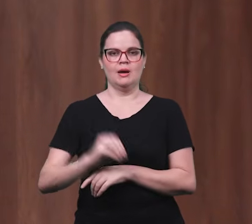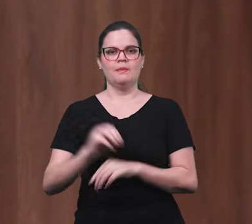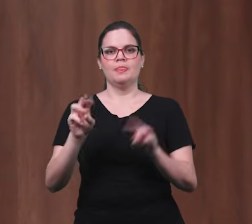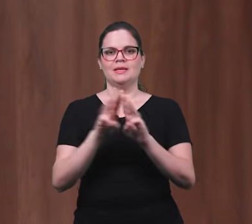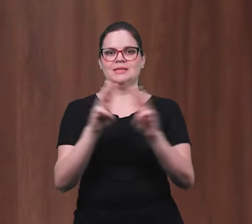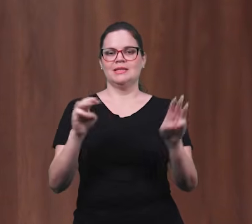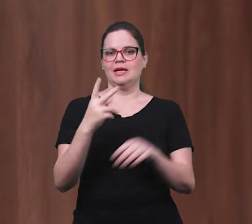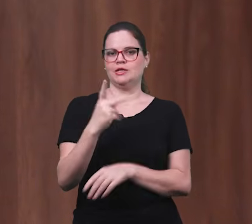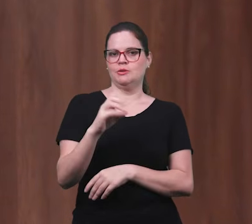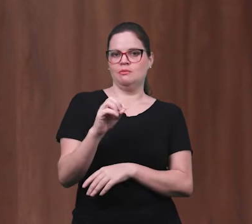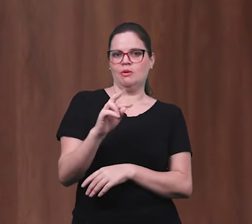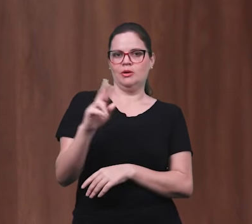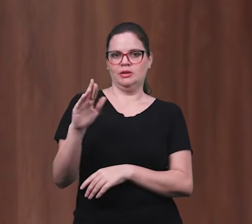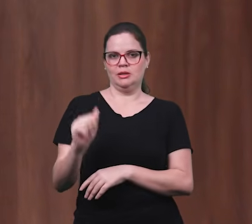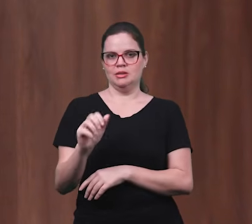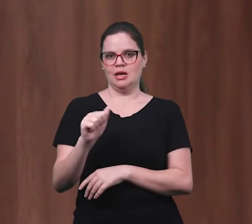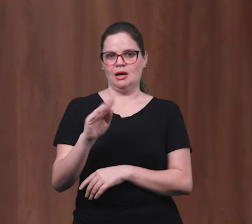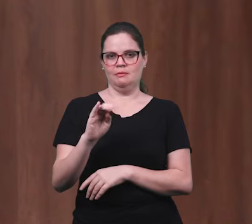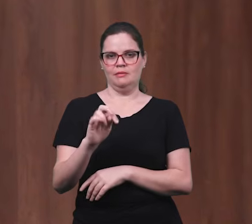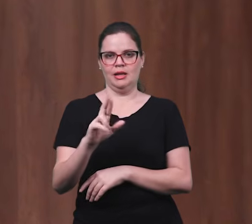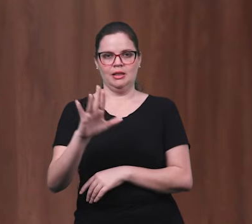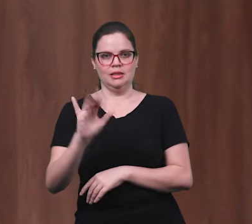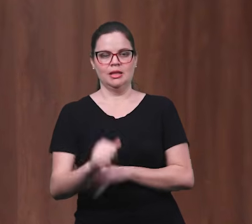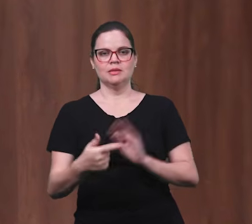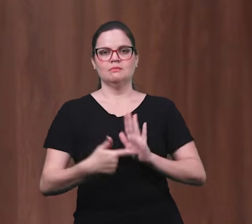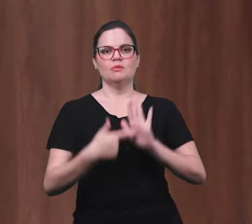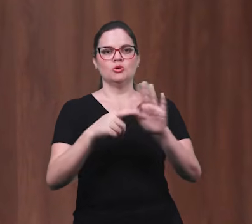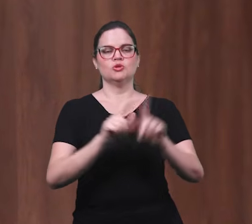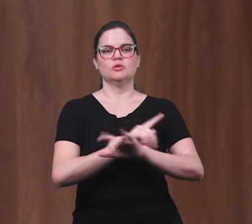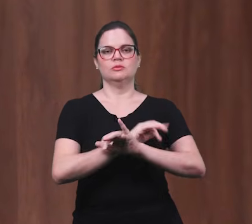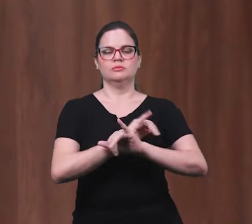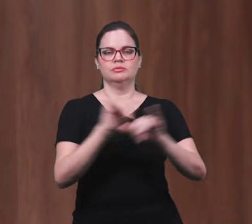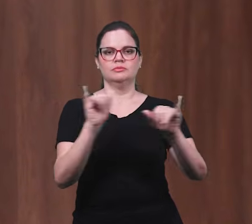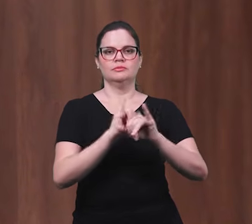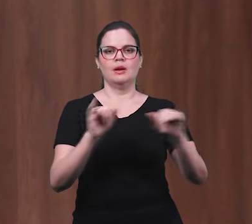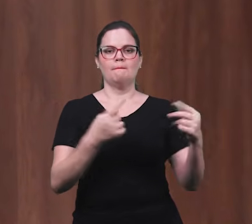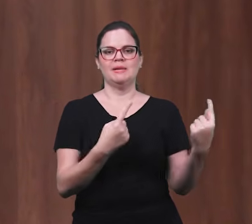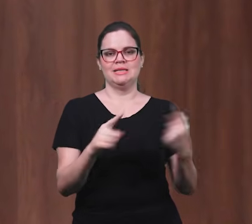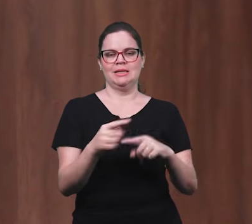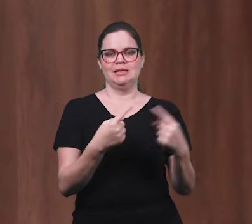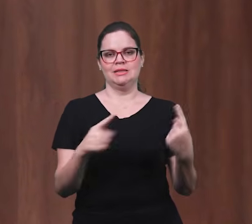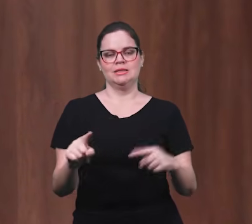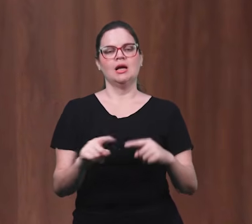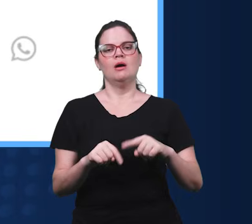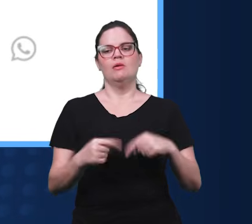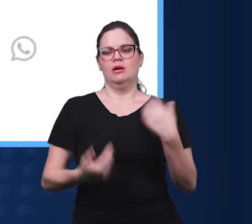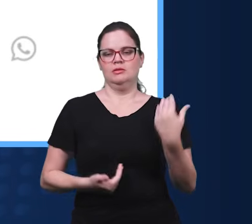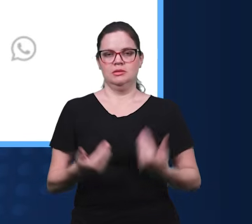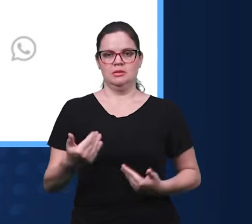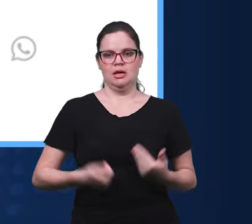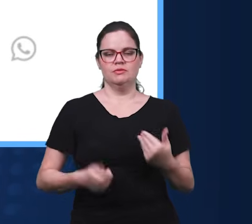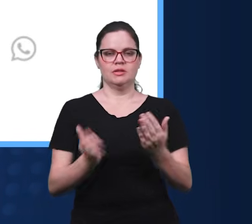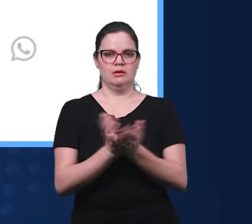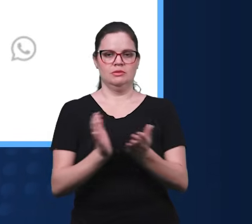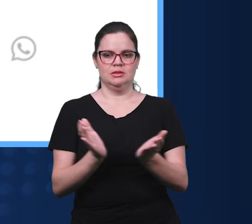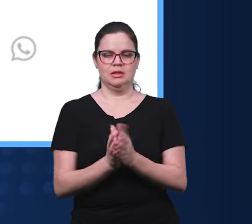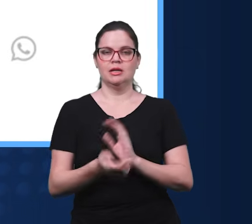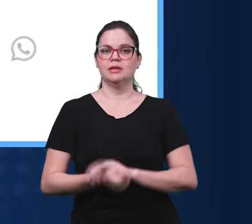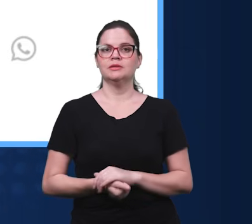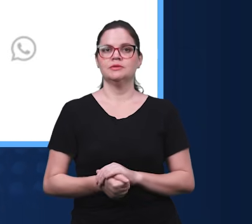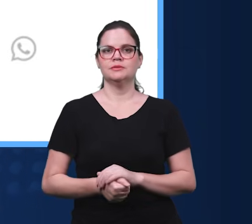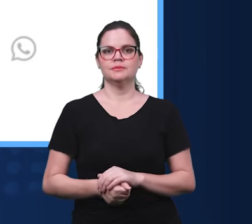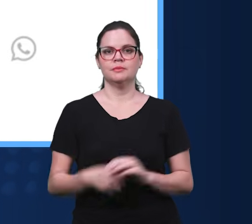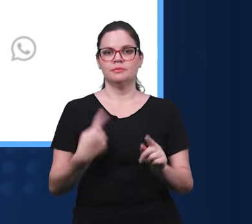Portas Abertas publicou uma notícia sobre a perseguição aos cristãos em Bangladesh. Desde que a